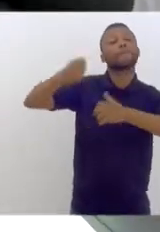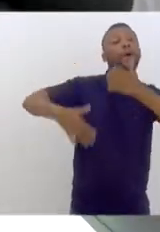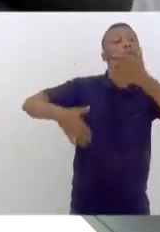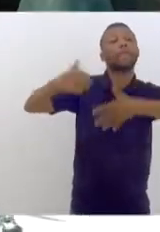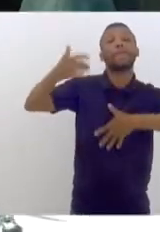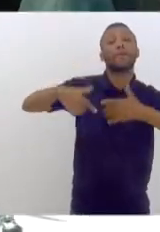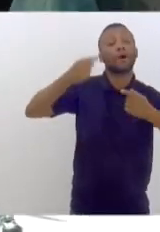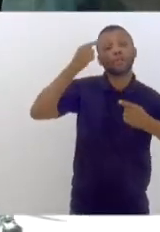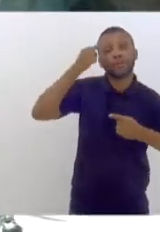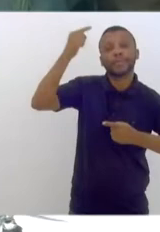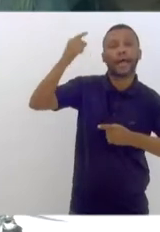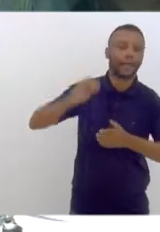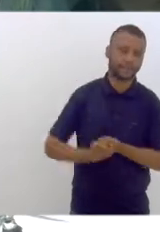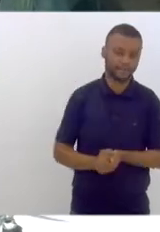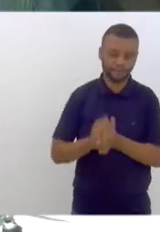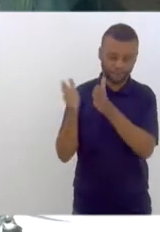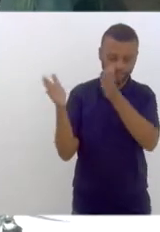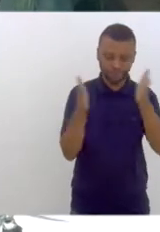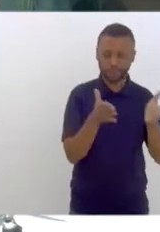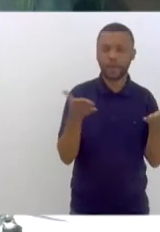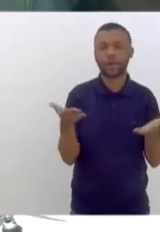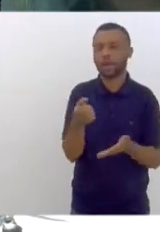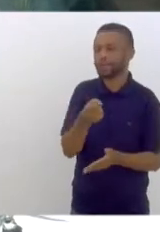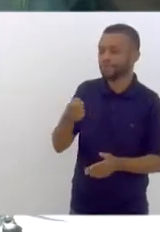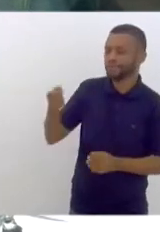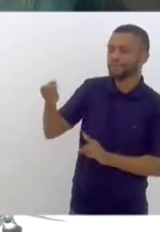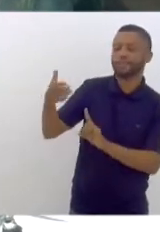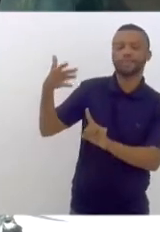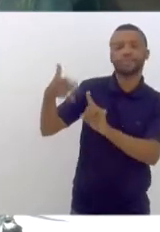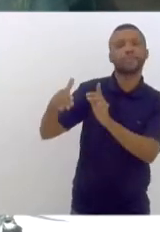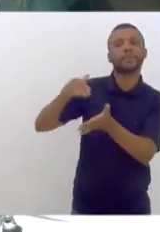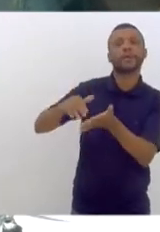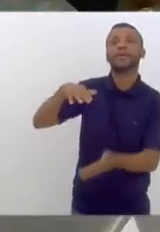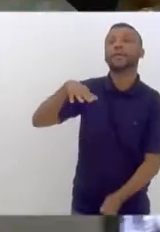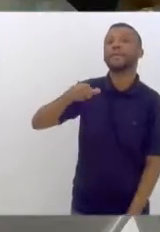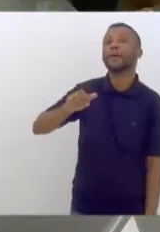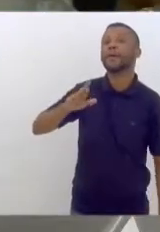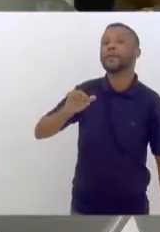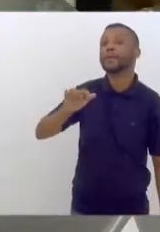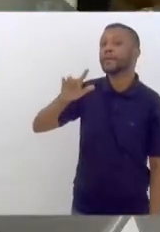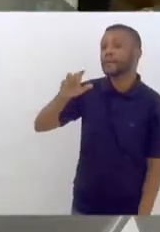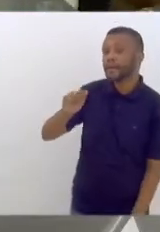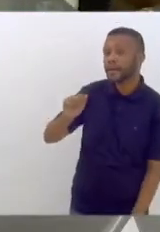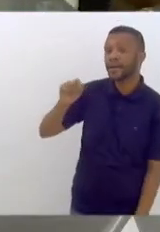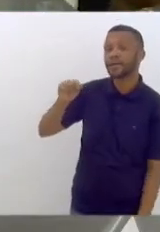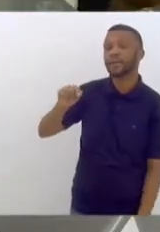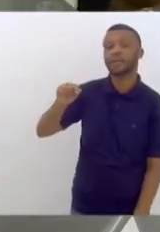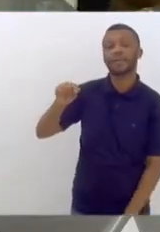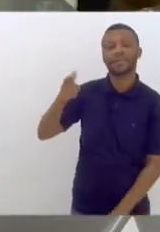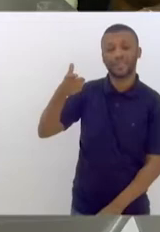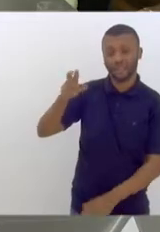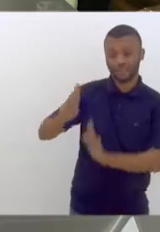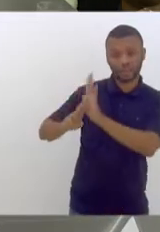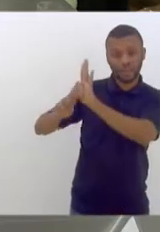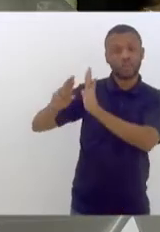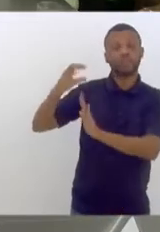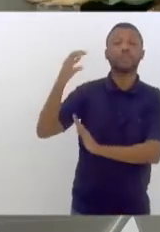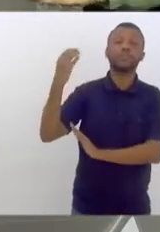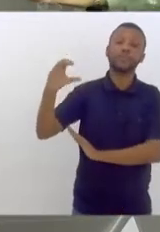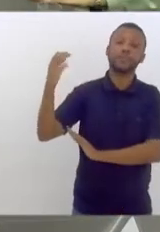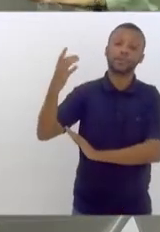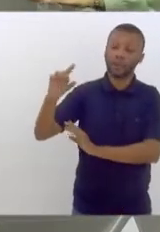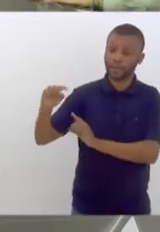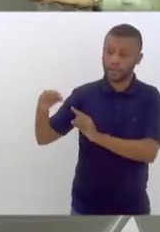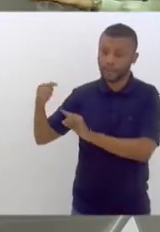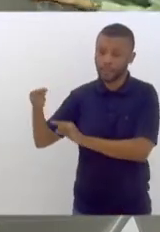conceito. Queria ouvir agora a secretária Marília Ortiz, de Niterói, e depois o